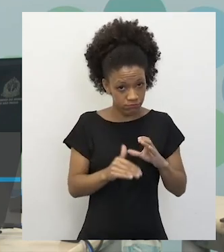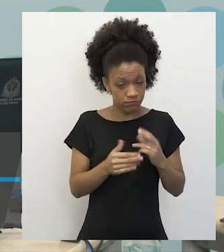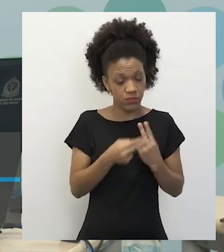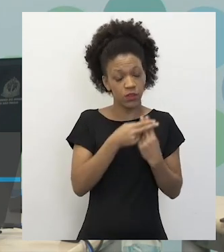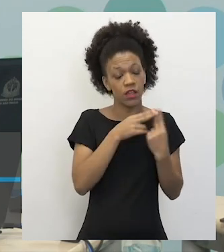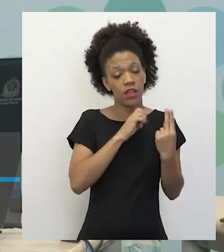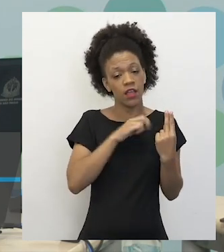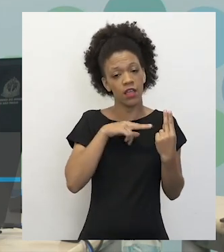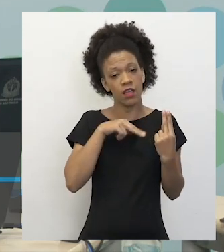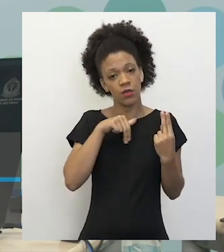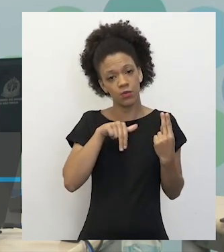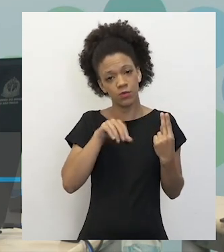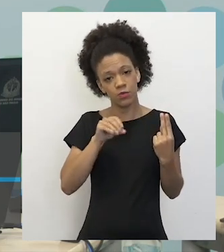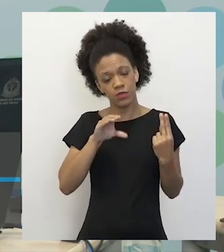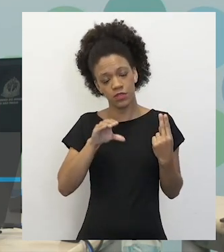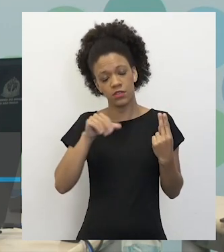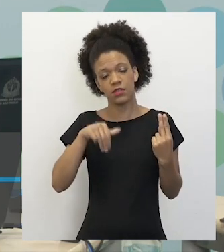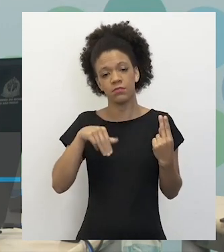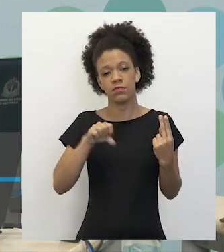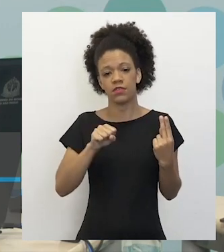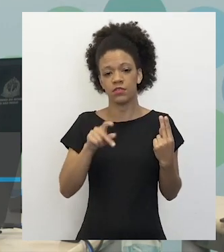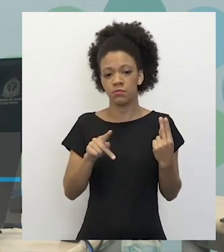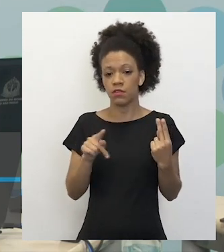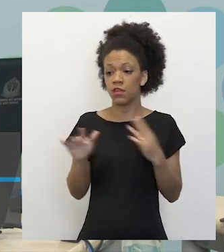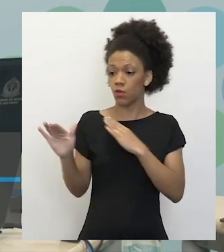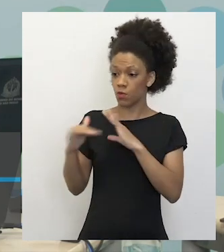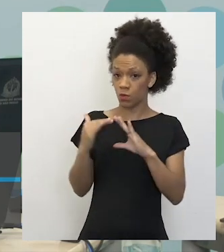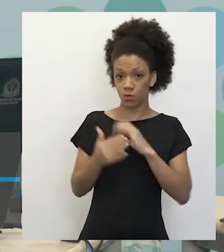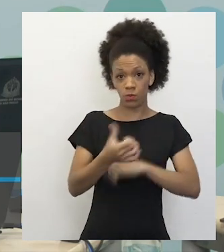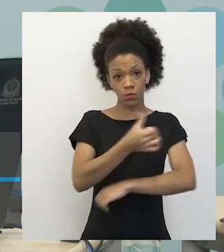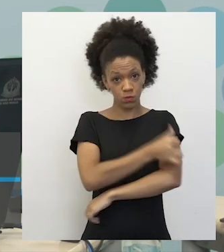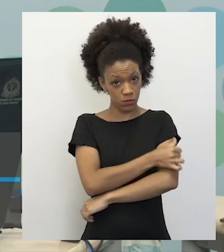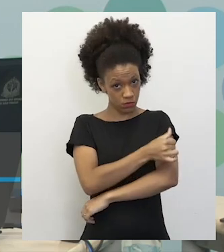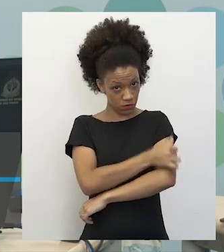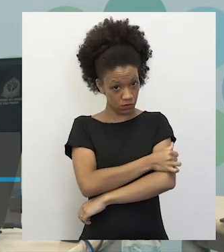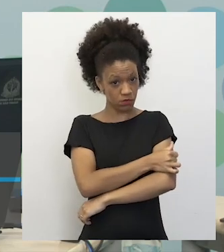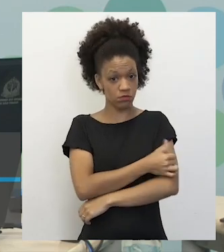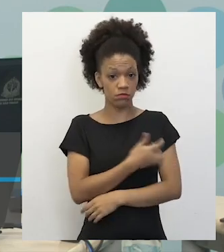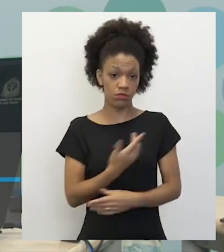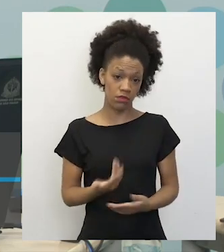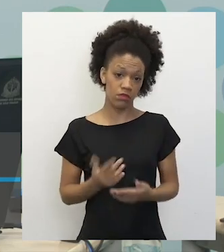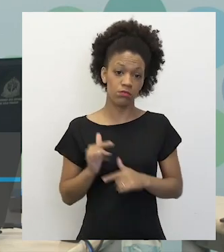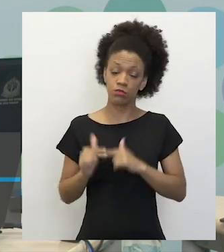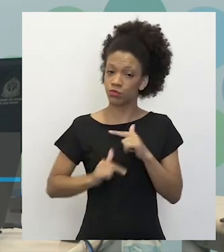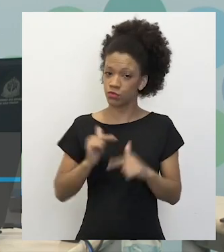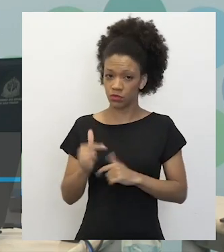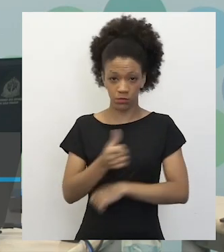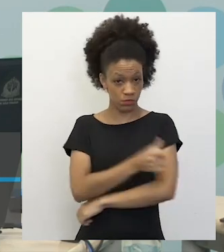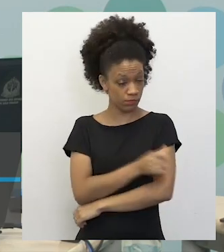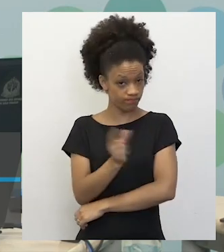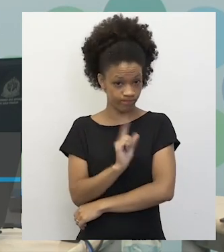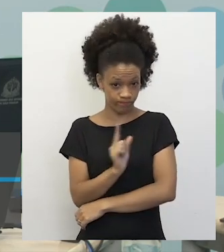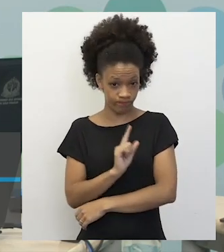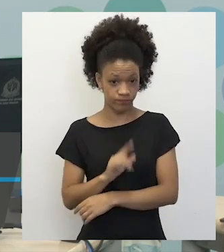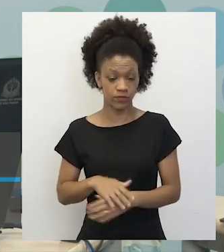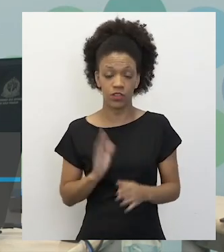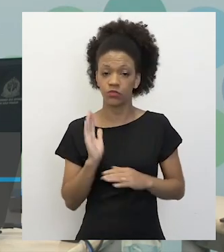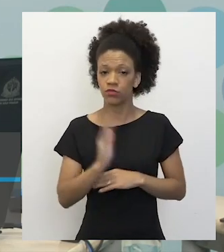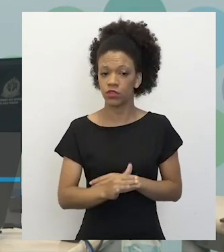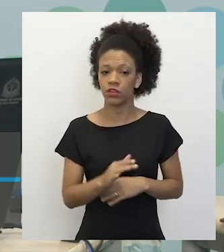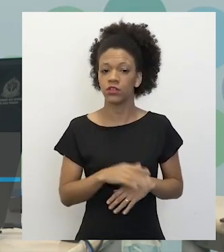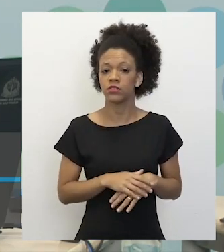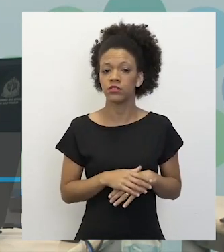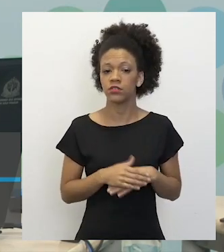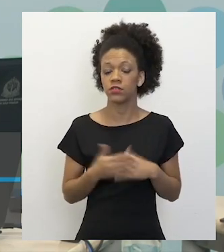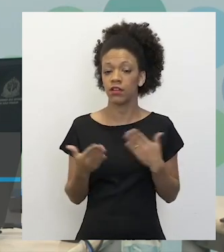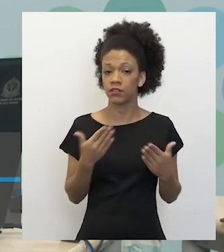Alguns alunos mandam. Eu tenho recebido até coisas do 6º ano mesmo, embora eu não esteja trabalhando com o 6º ano, né, diretamente, que eu faço